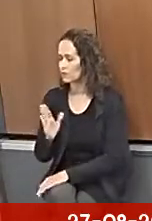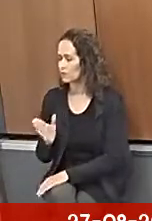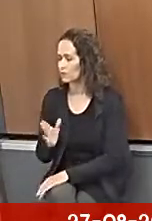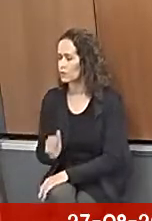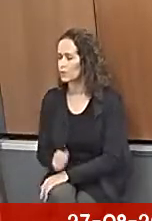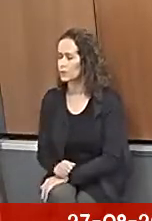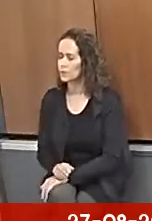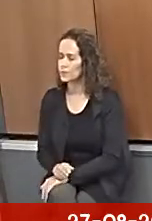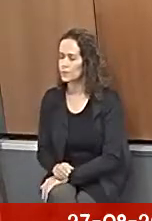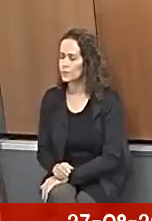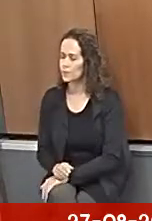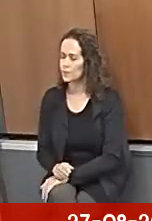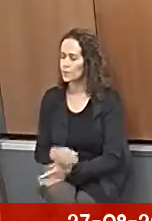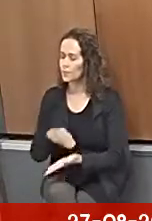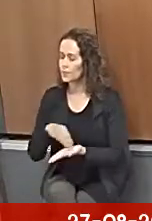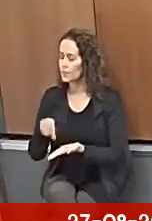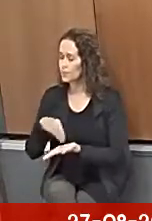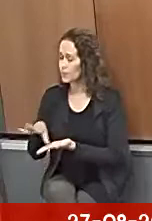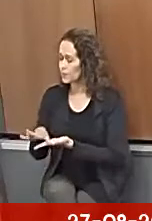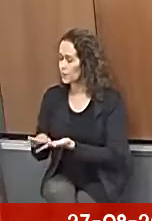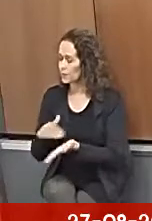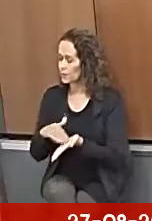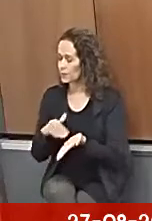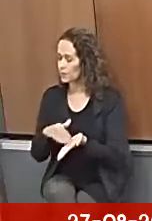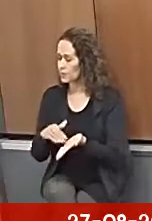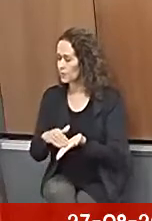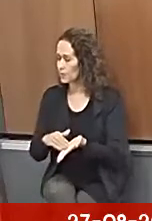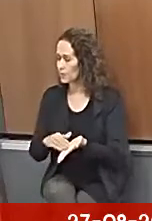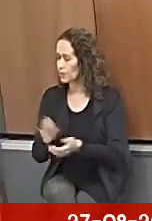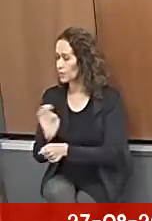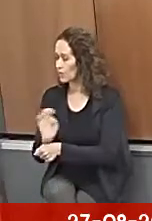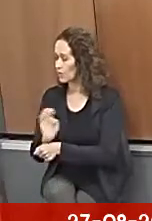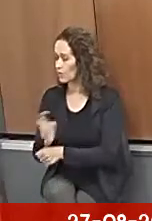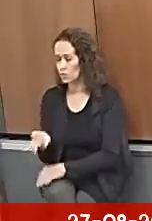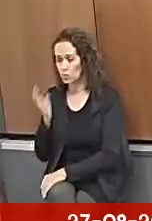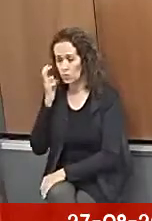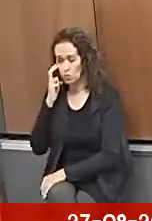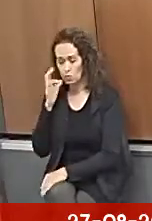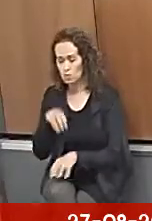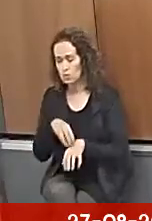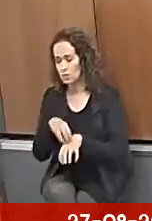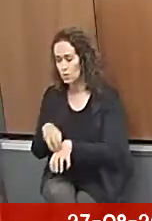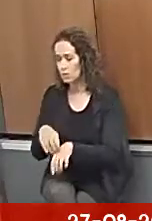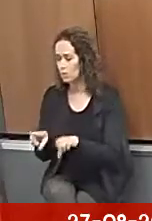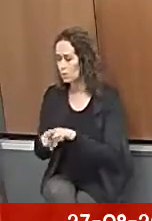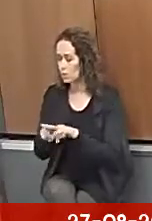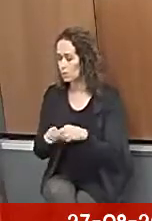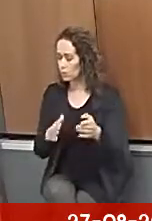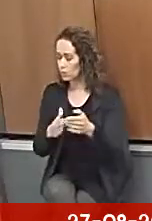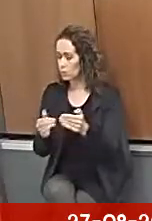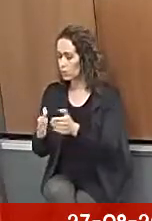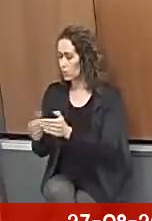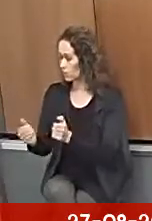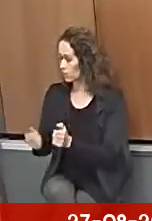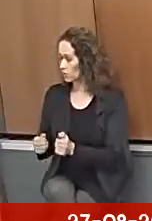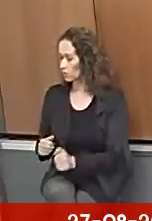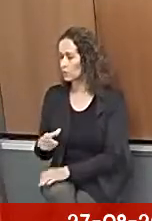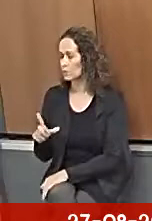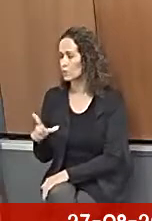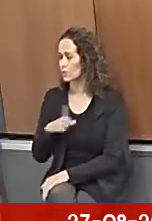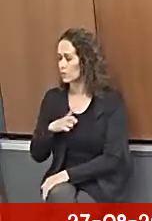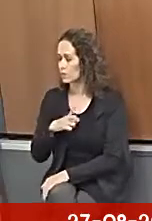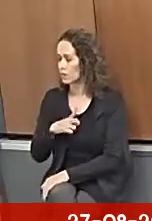seja encaminhada à secretaria de estado de cultura e turismo em belo horizonte pedido de providências para que seja realizada